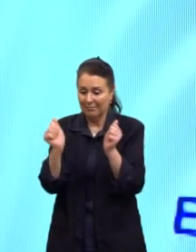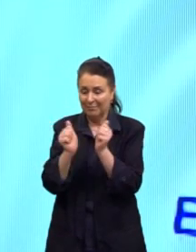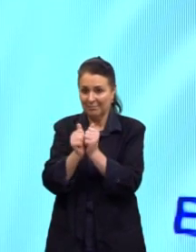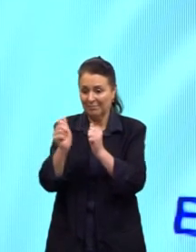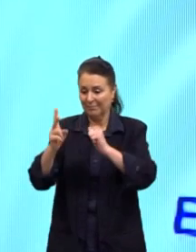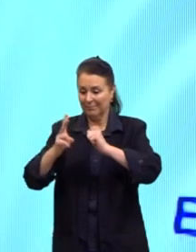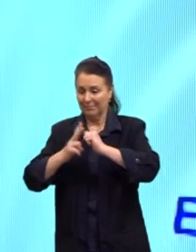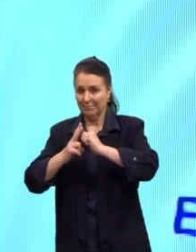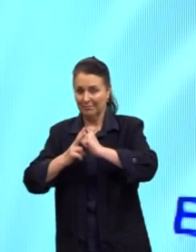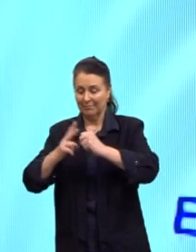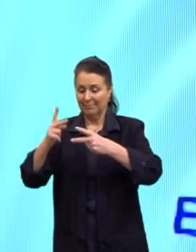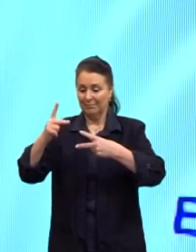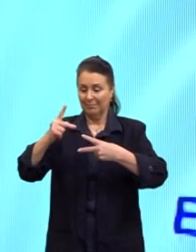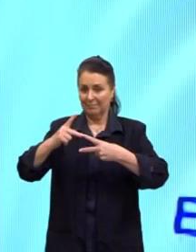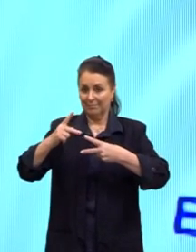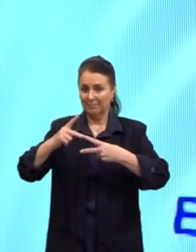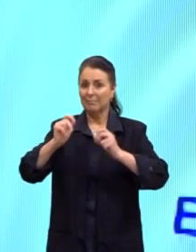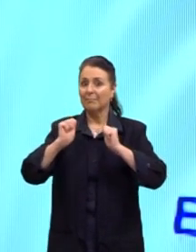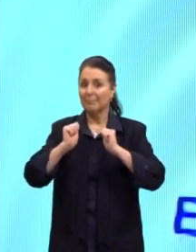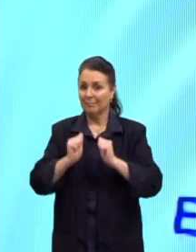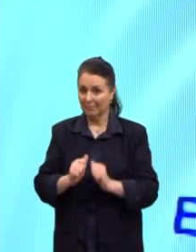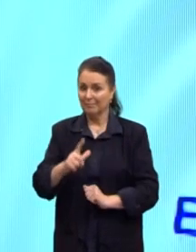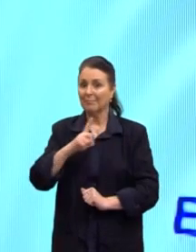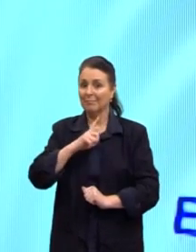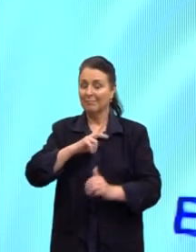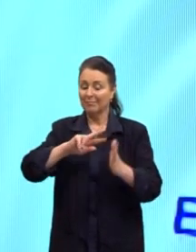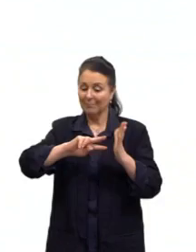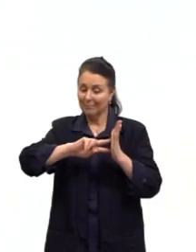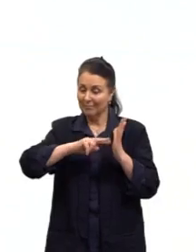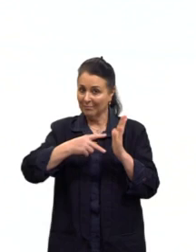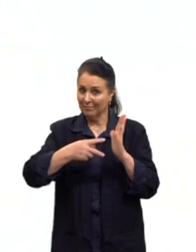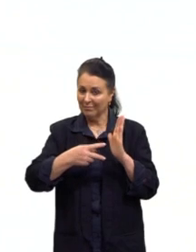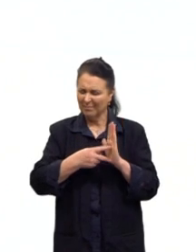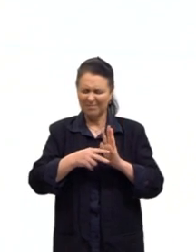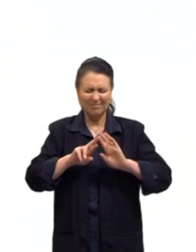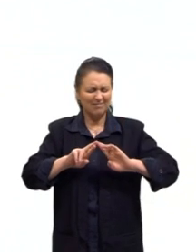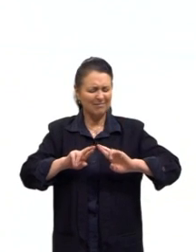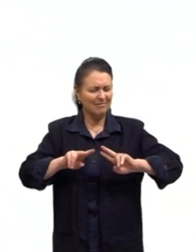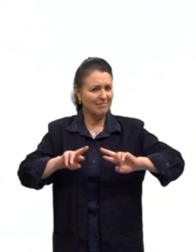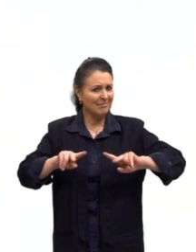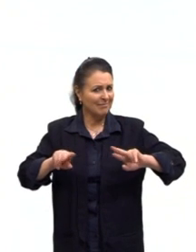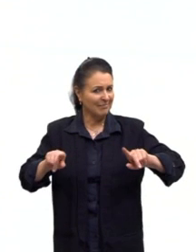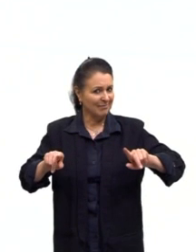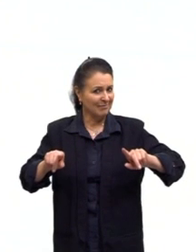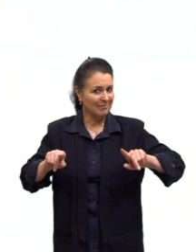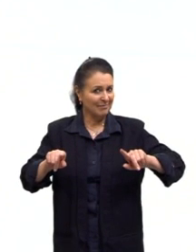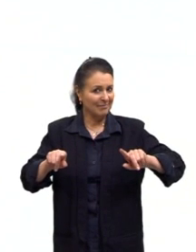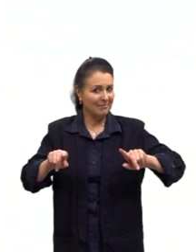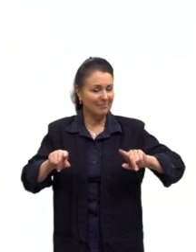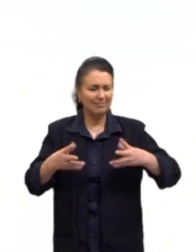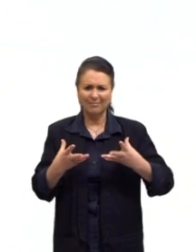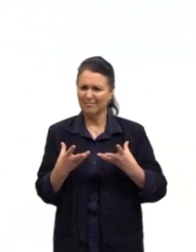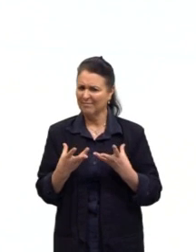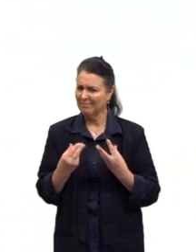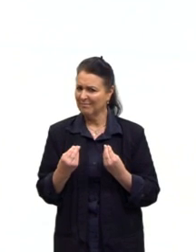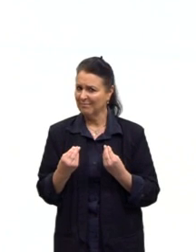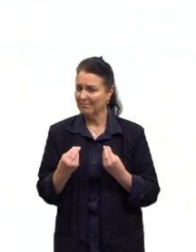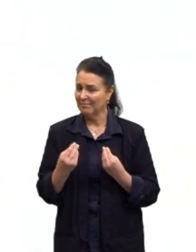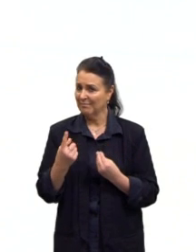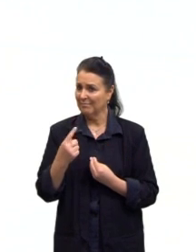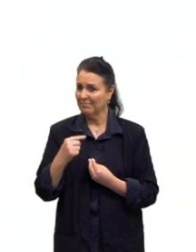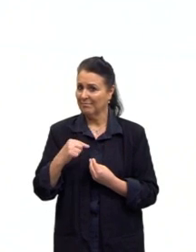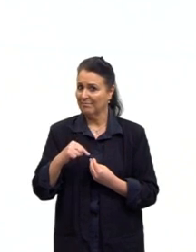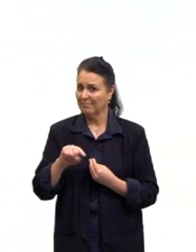um verbo com uma preposição pode ter um significado muito diferente do que a gente imagina outro